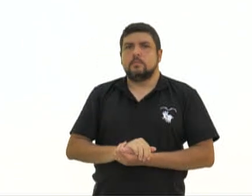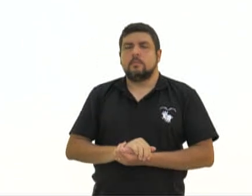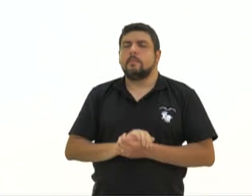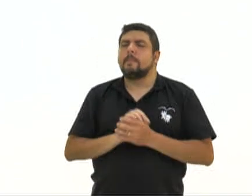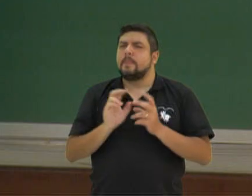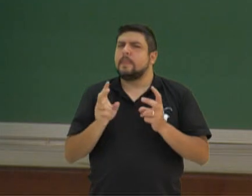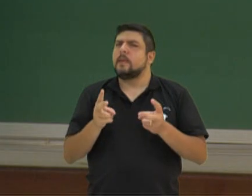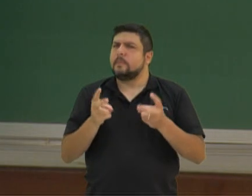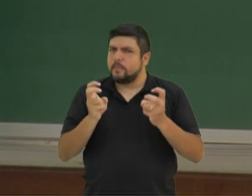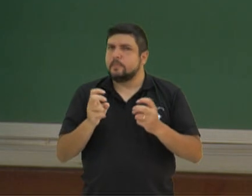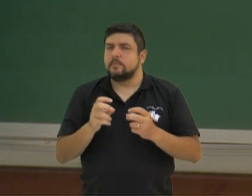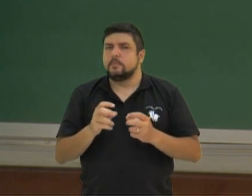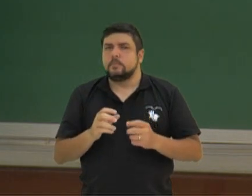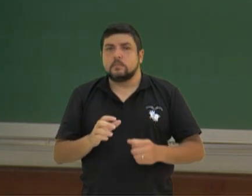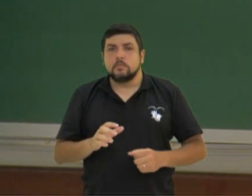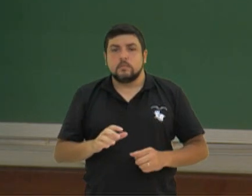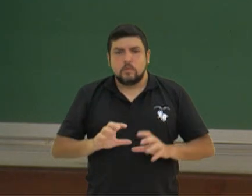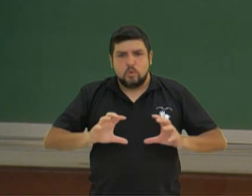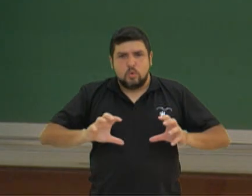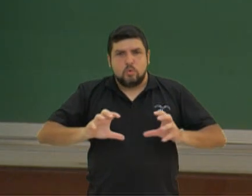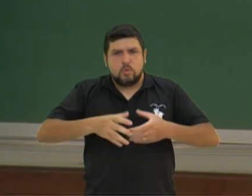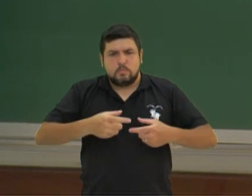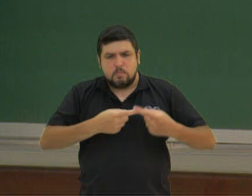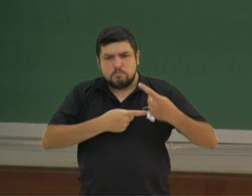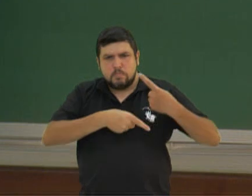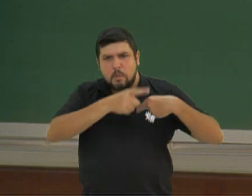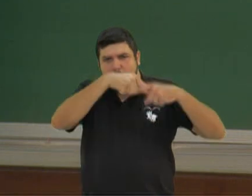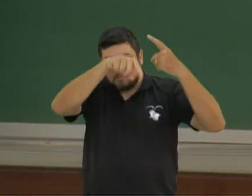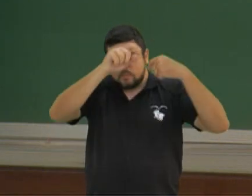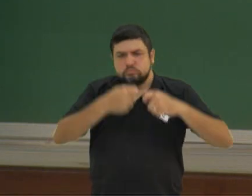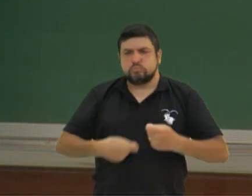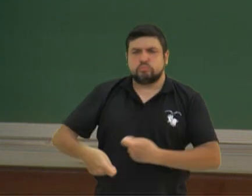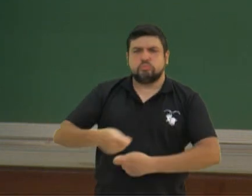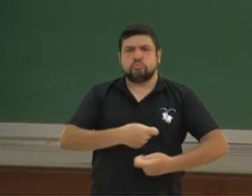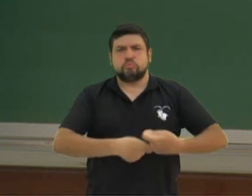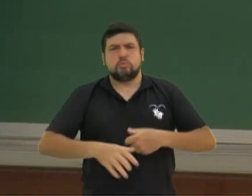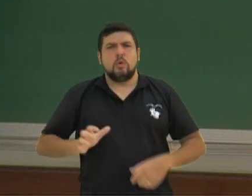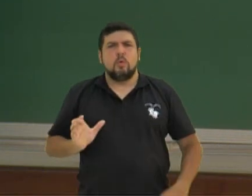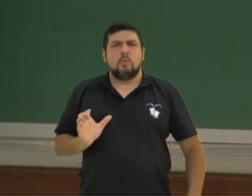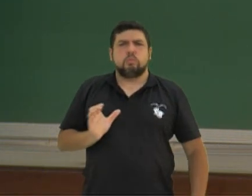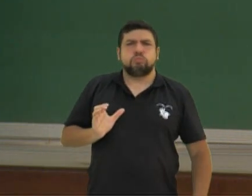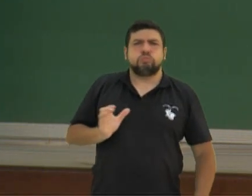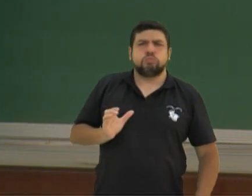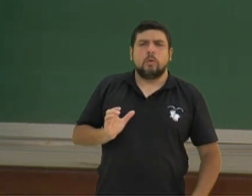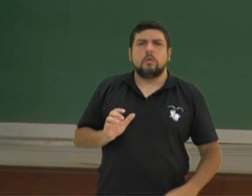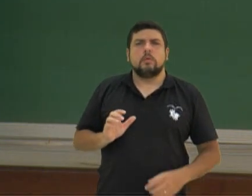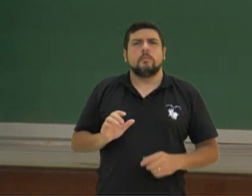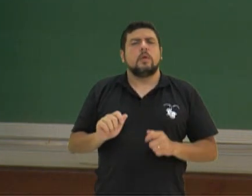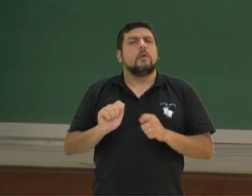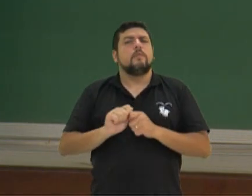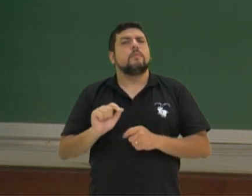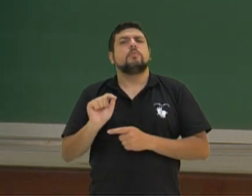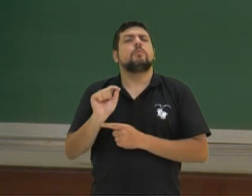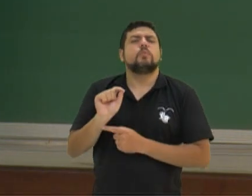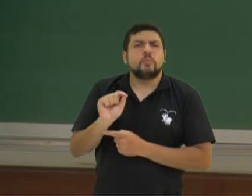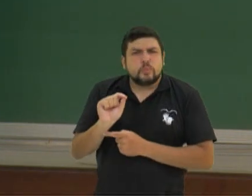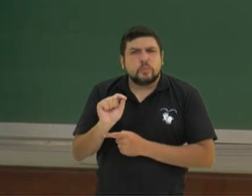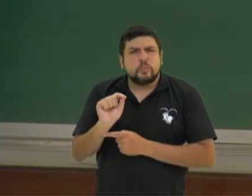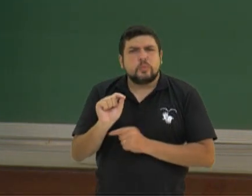só, enriquecidos, muitos desses comerciantes, eles vão fazer o seguinte, eles vão começar